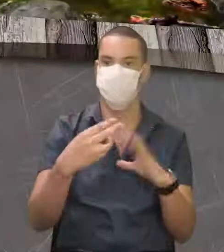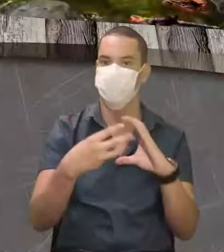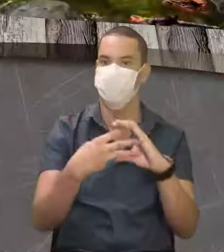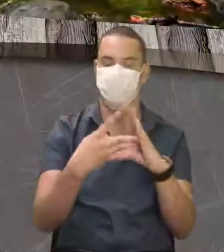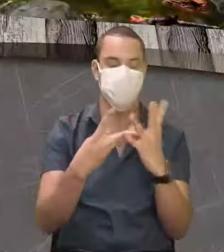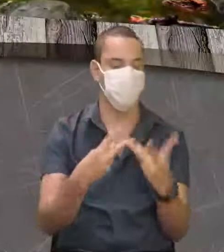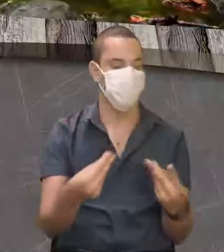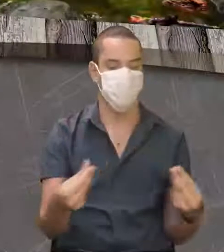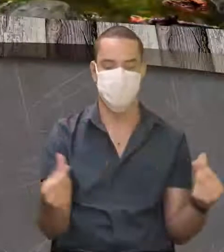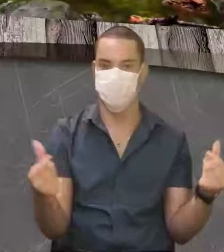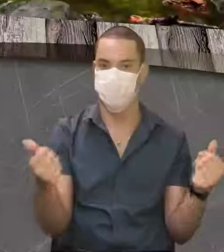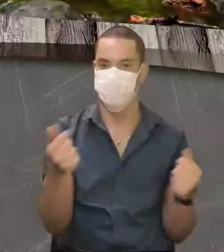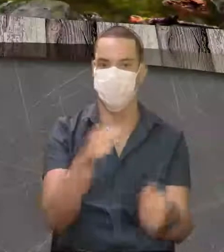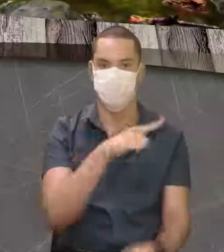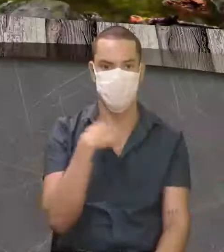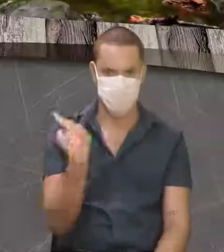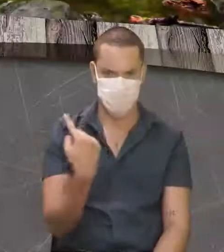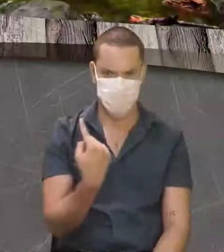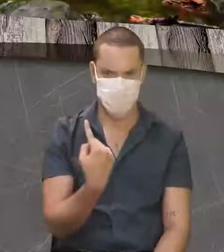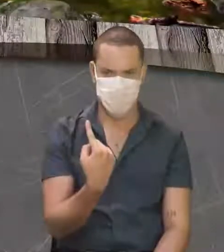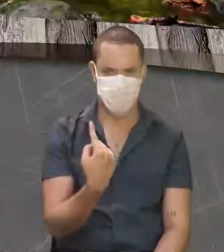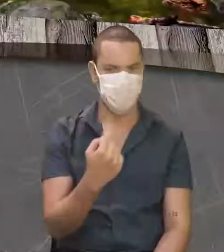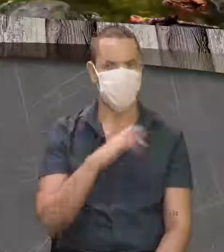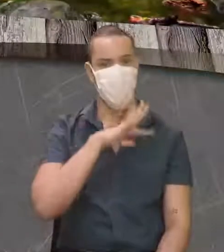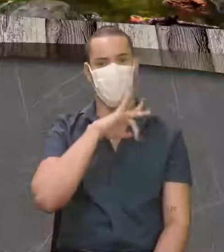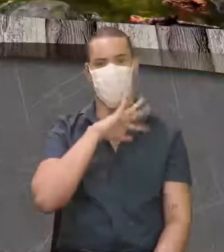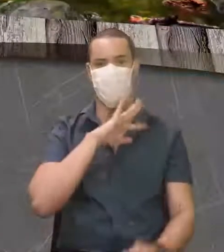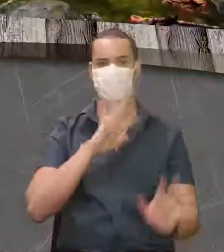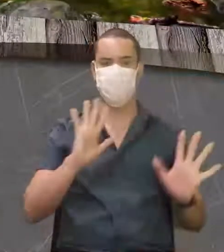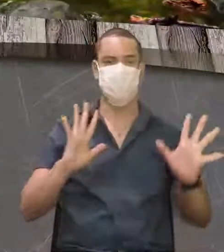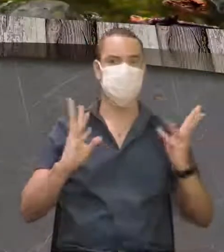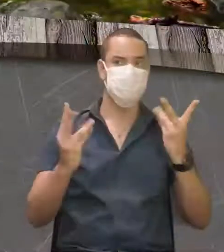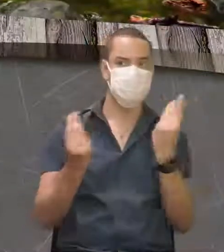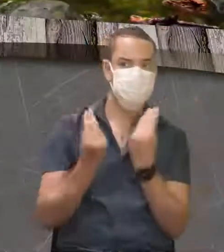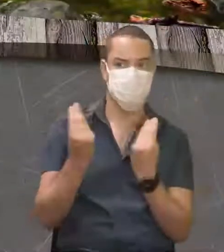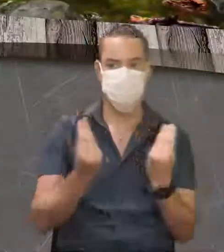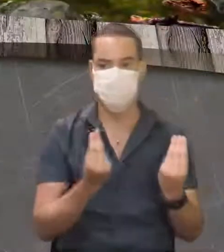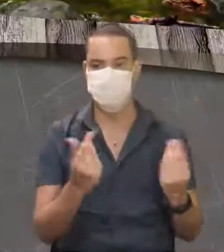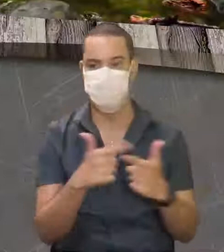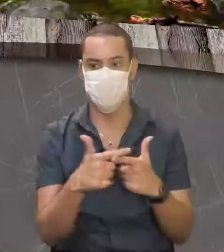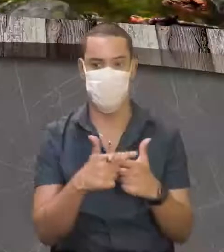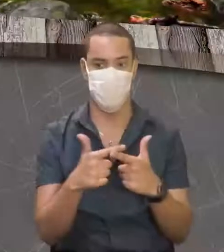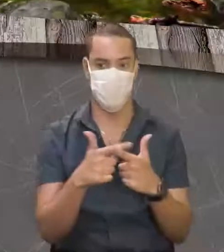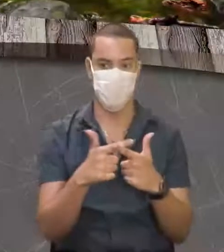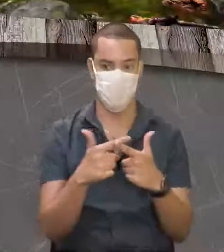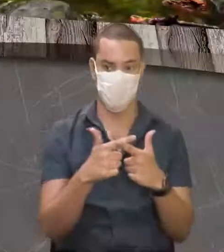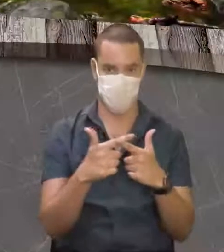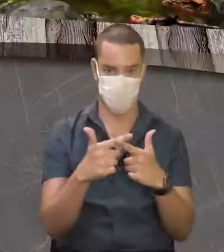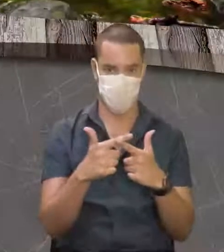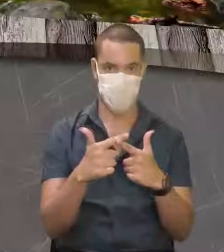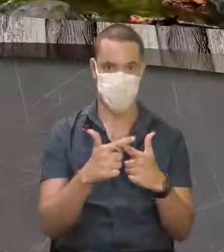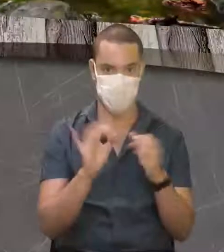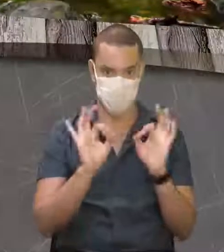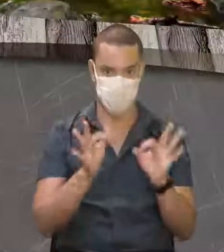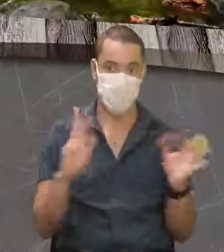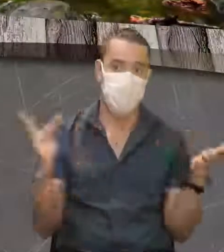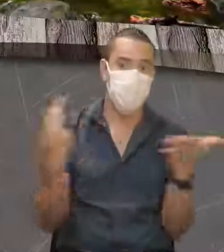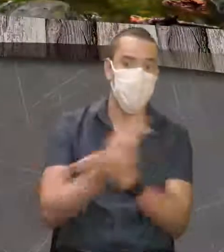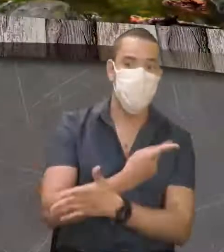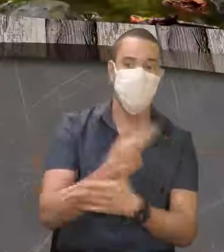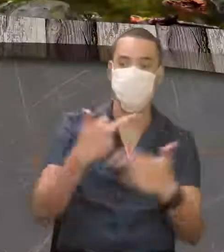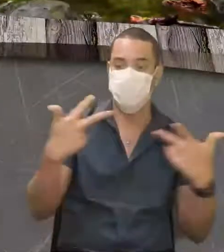morrer. Tá bom? Deu alguma coisa, deu ruim, não foi bem efetuado essa divisão celular, aconteceu